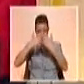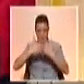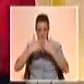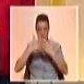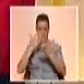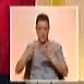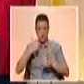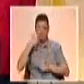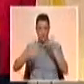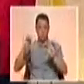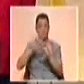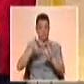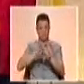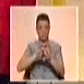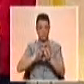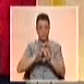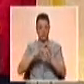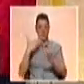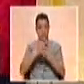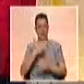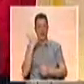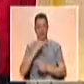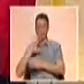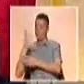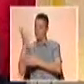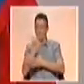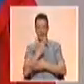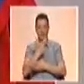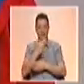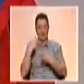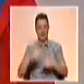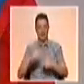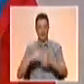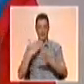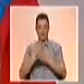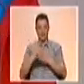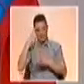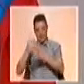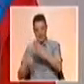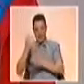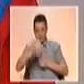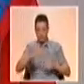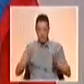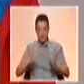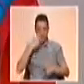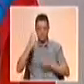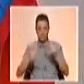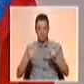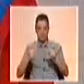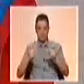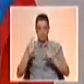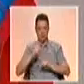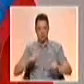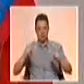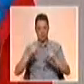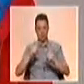Têm participado bastante, o que é uma alegria, porque o ambiente é algo complexo e realmente é preciso criar espaço onde as pessoas não se sintam complexadas e